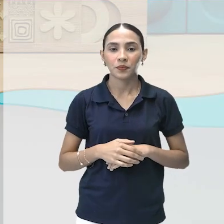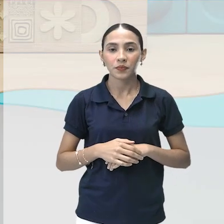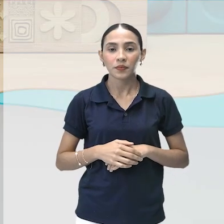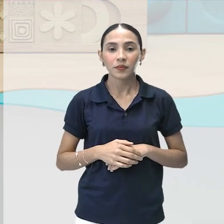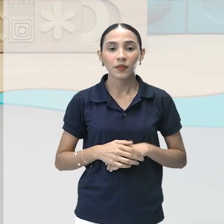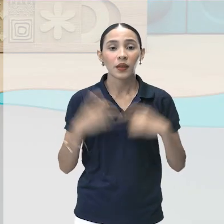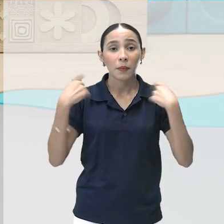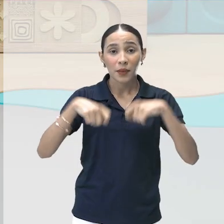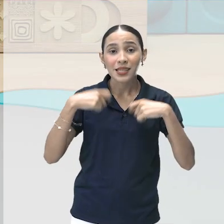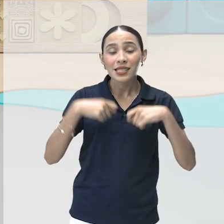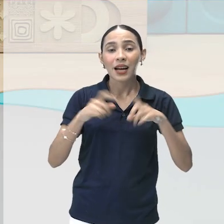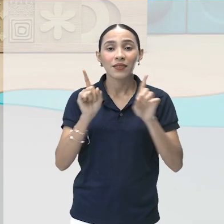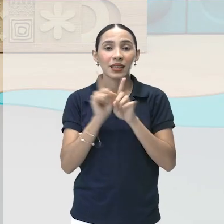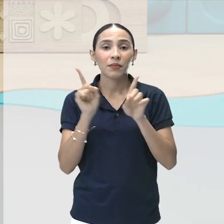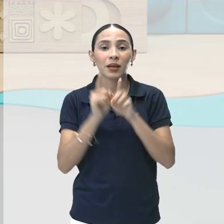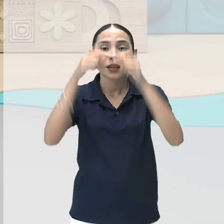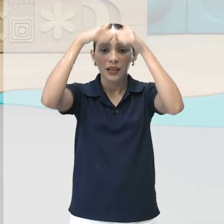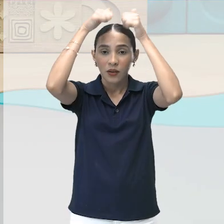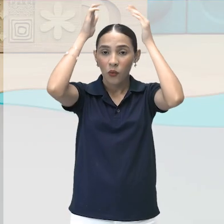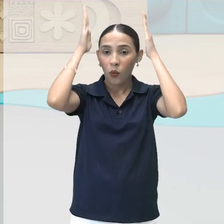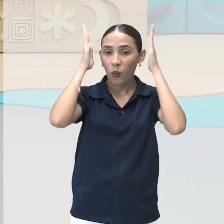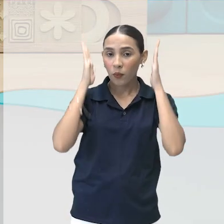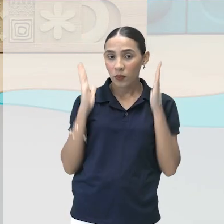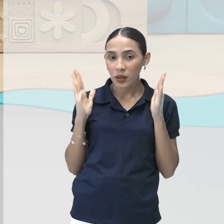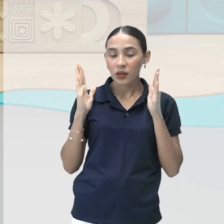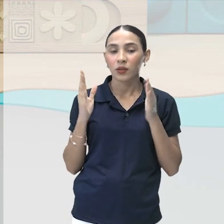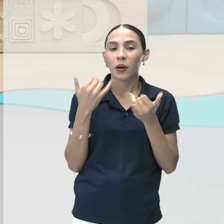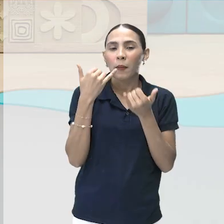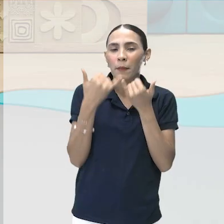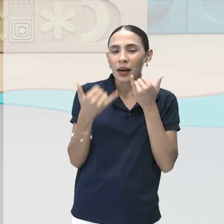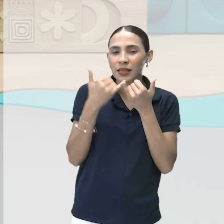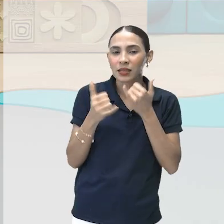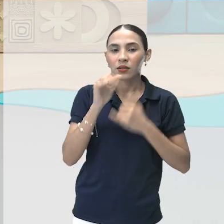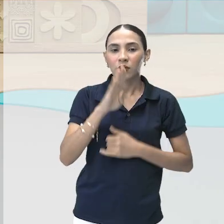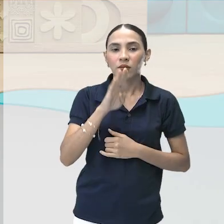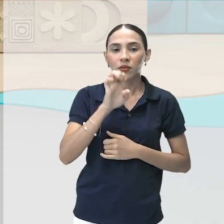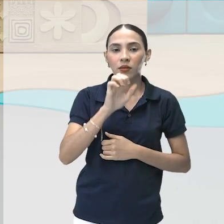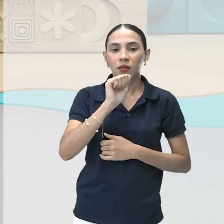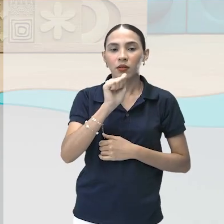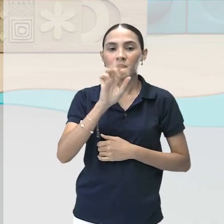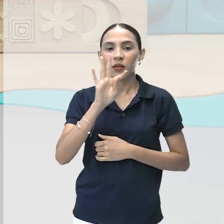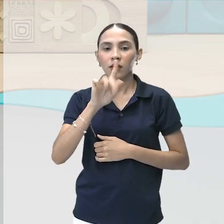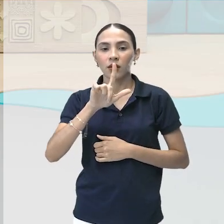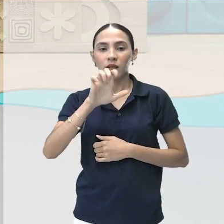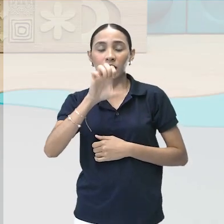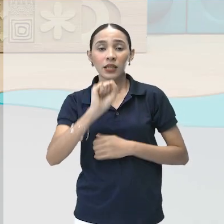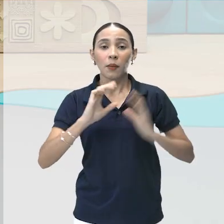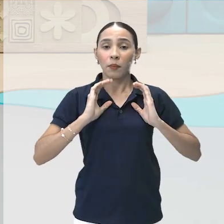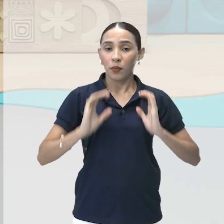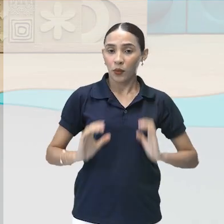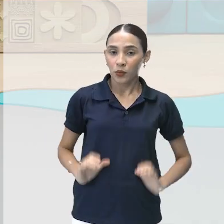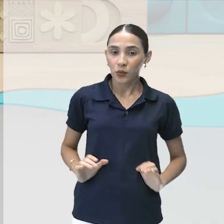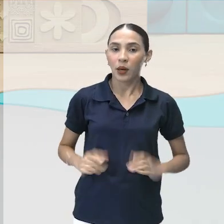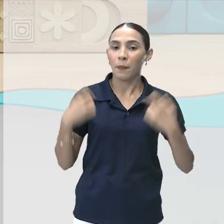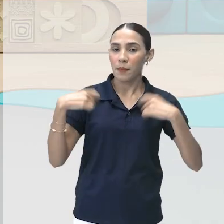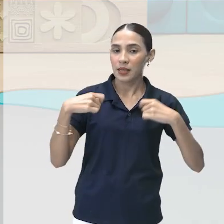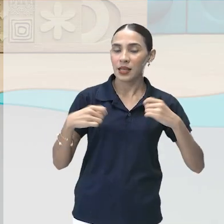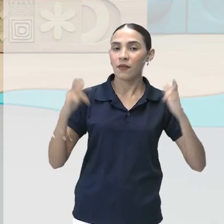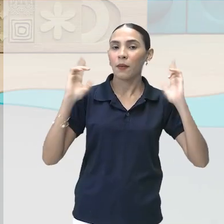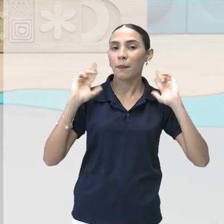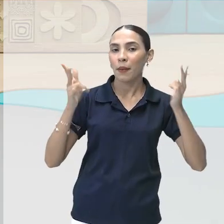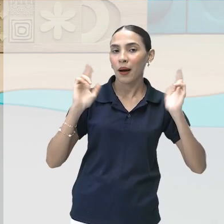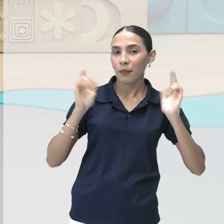O cabelo deveria ser comprido, como o dos Beatles, e a postura deveria ser o mais descontraída